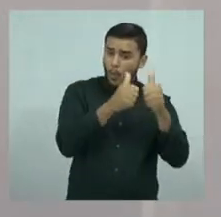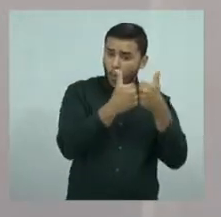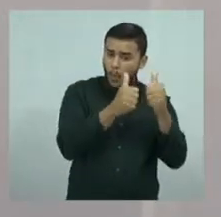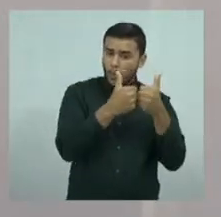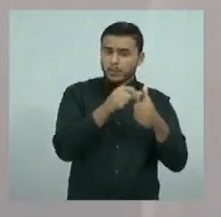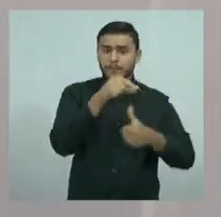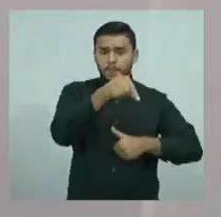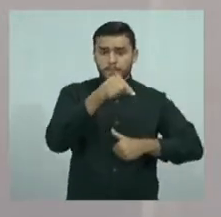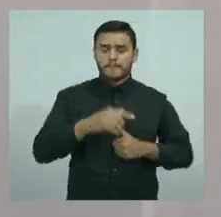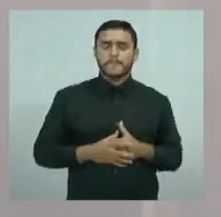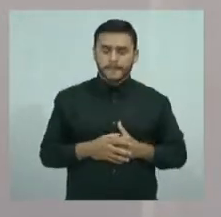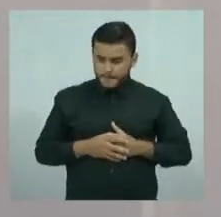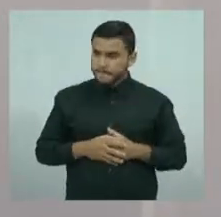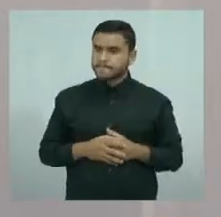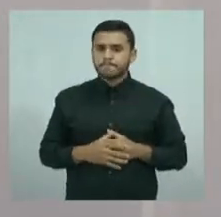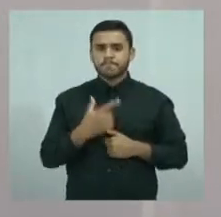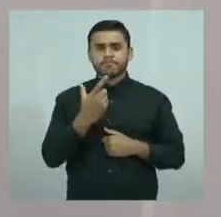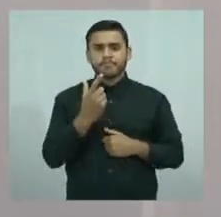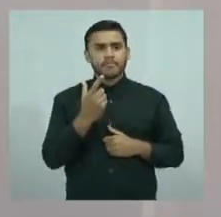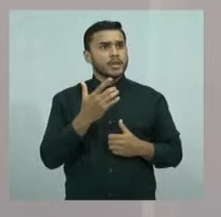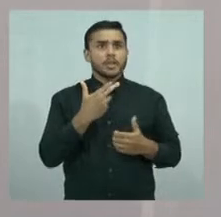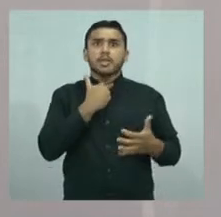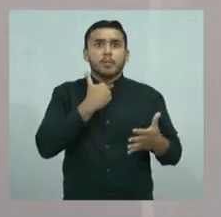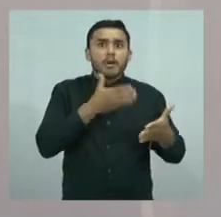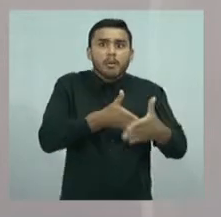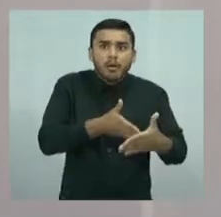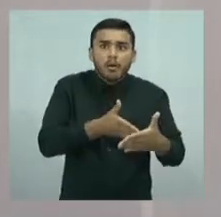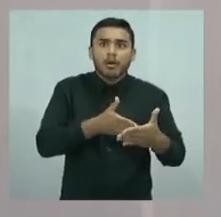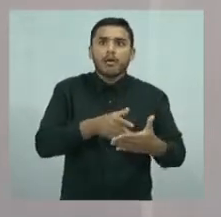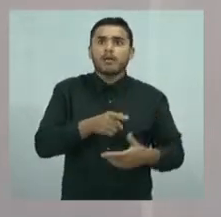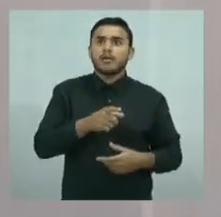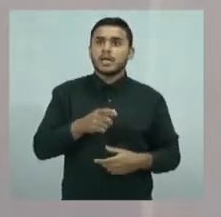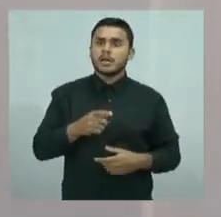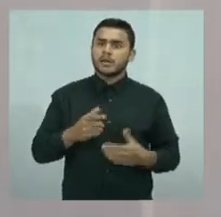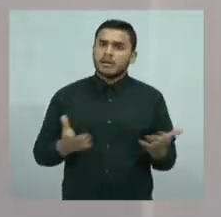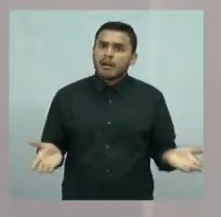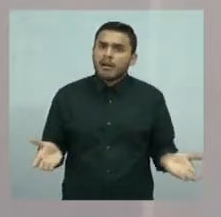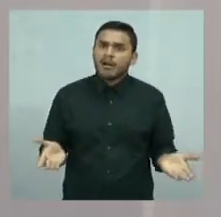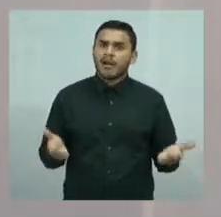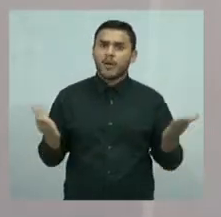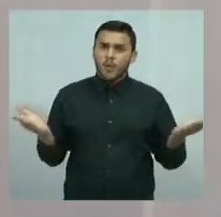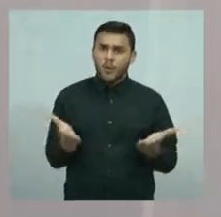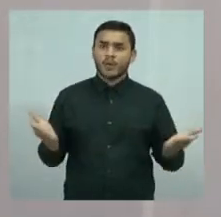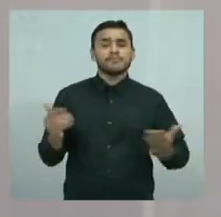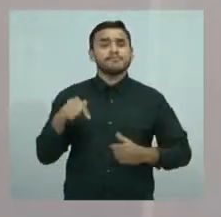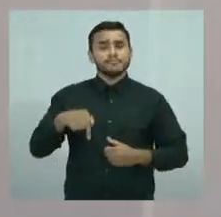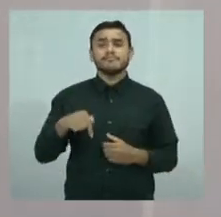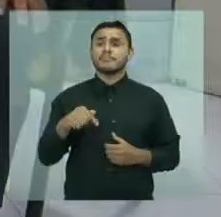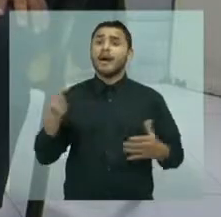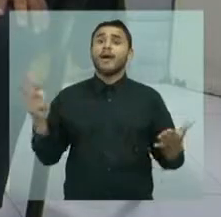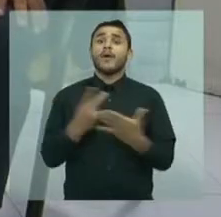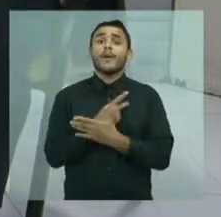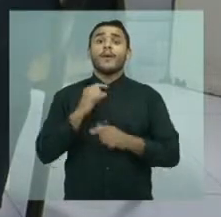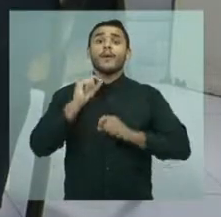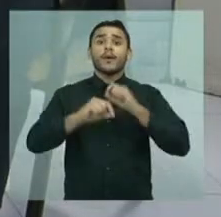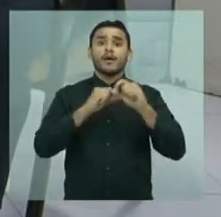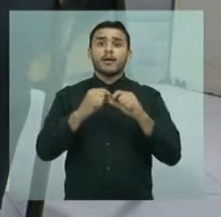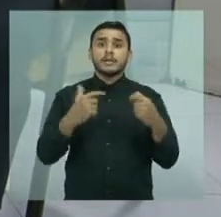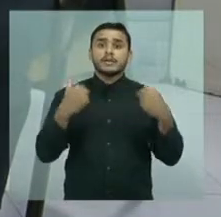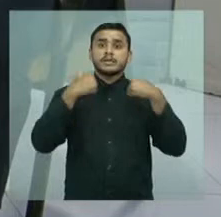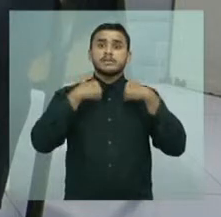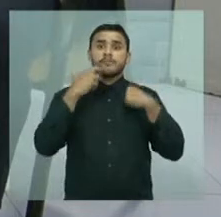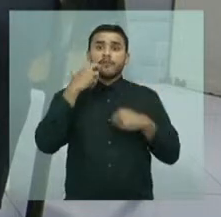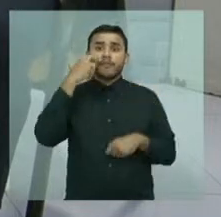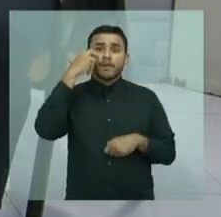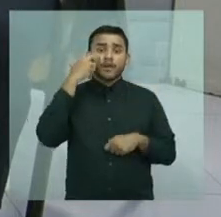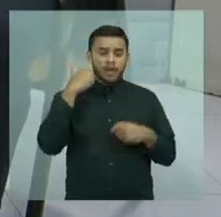este veículo, a esse transporte, e sou impedido. Hoje, o que está ocorrendo, em muitos casos, é constrangimento, porque o cabo